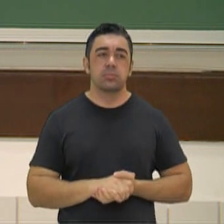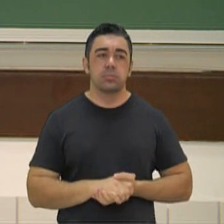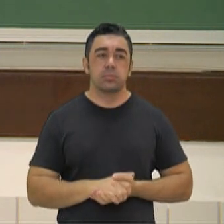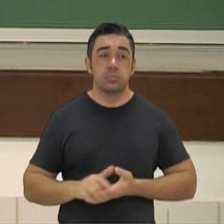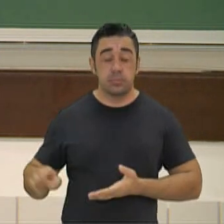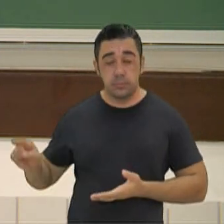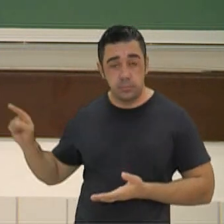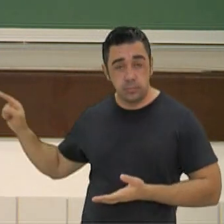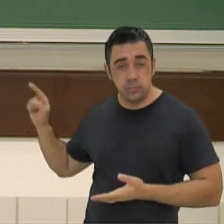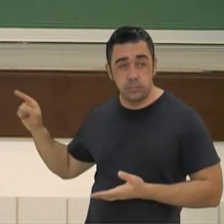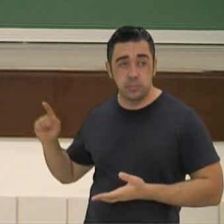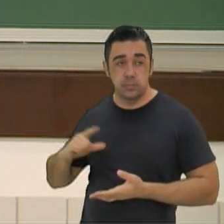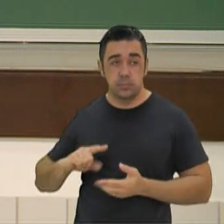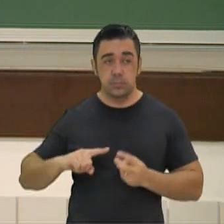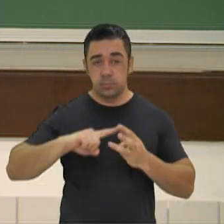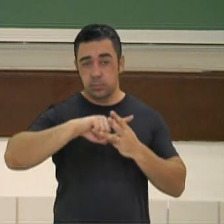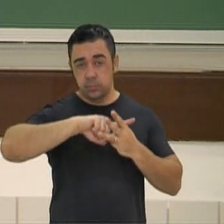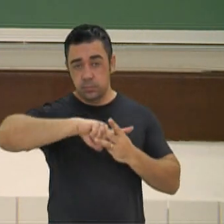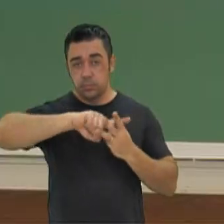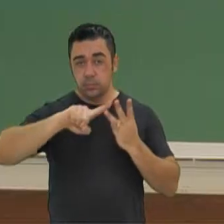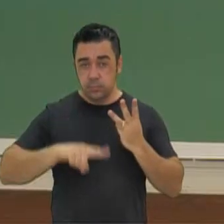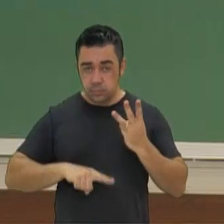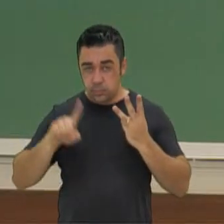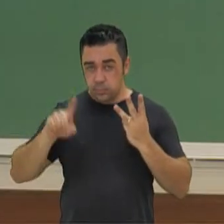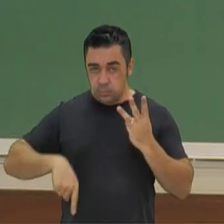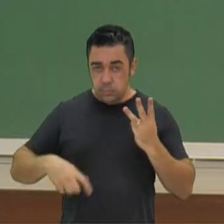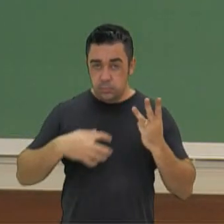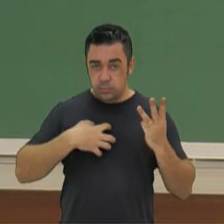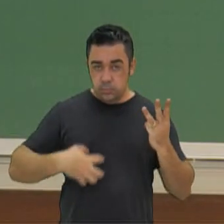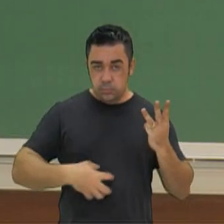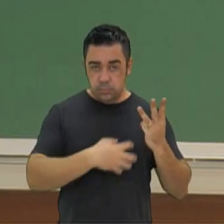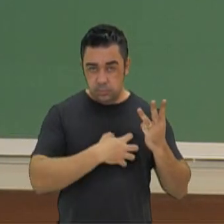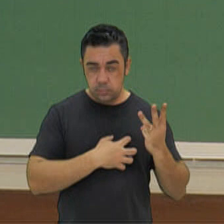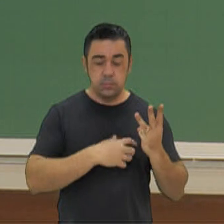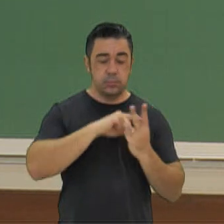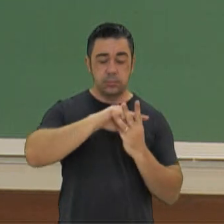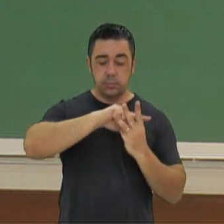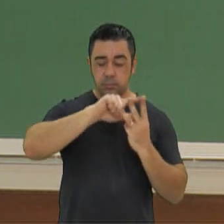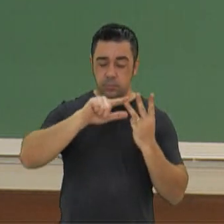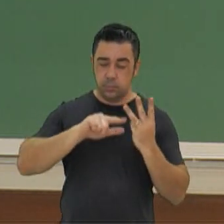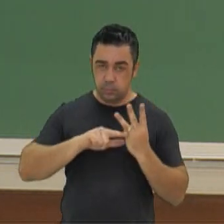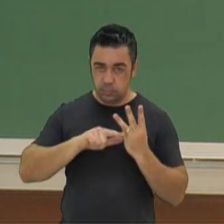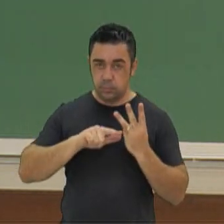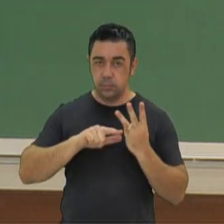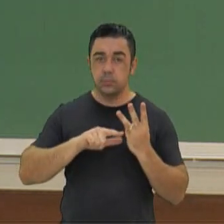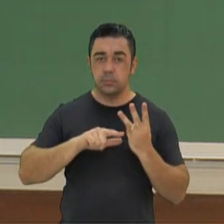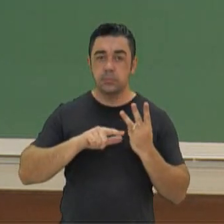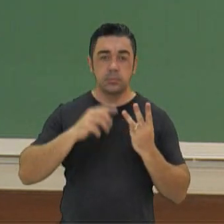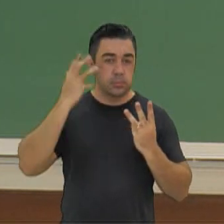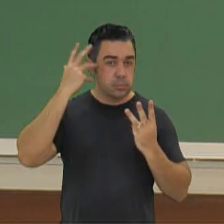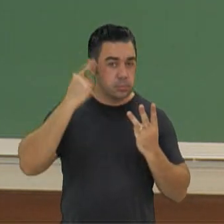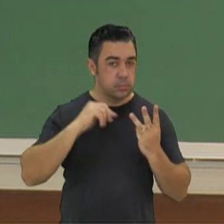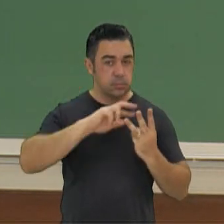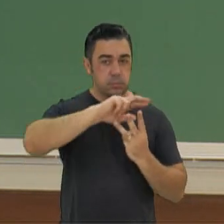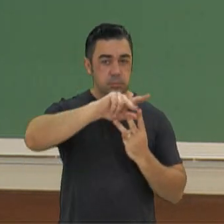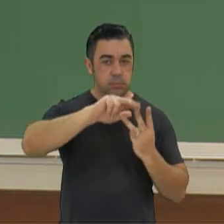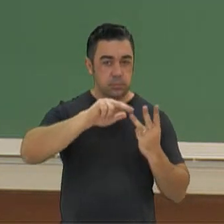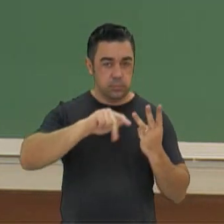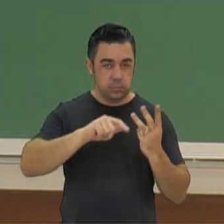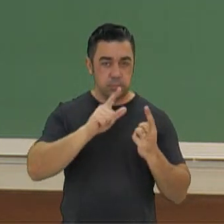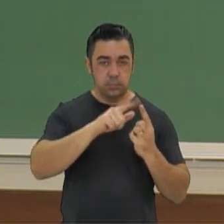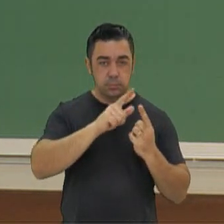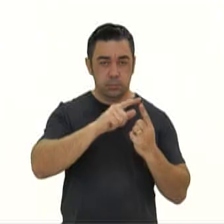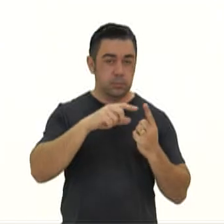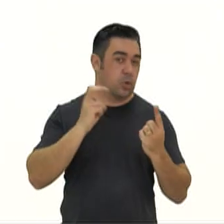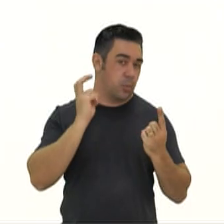Então, aqui eu tenho 3 órgãos, tá? De 3 indivíduos diferentes. Então, eu tenho a